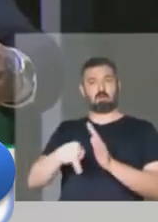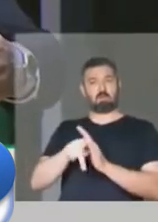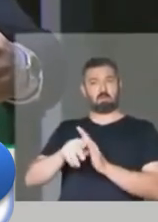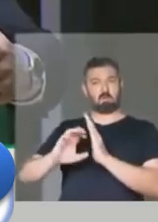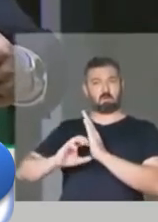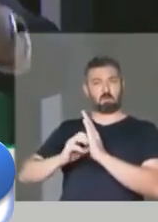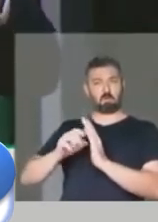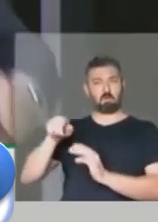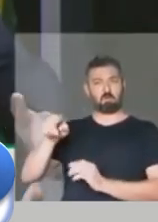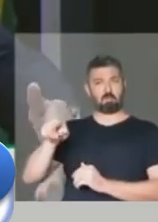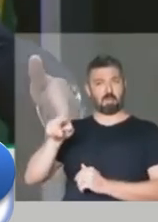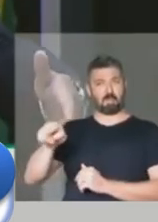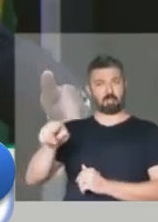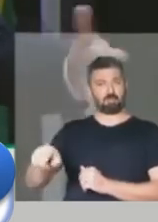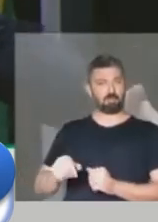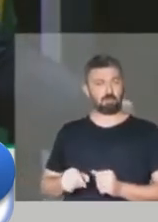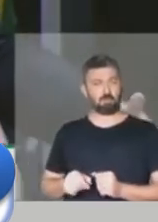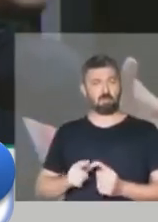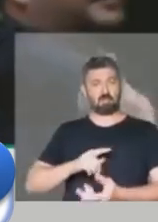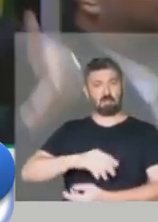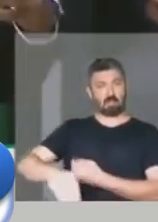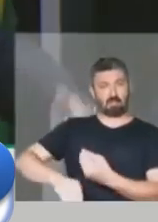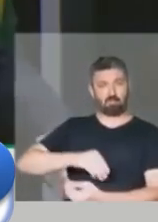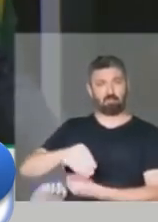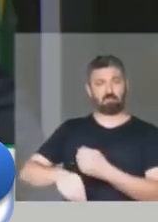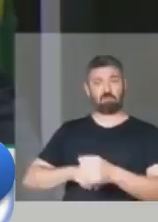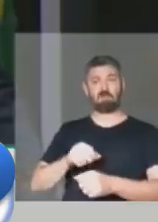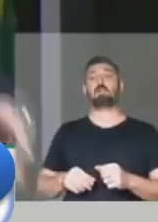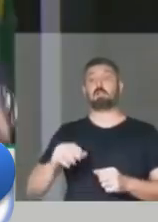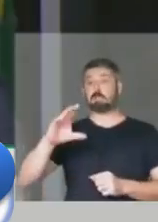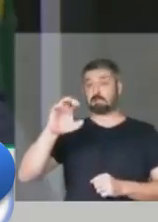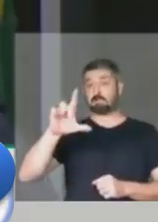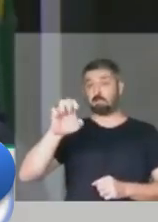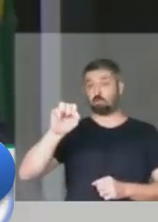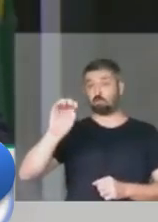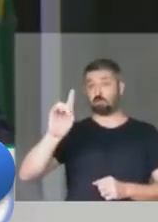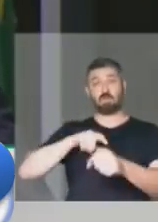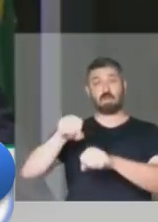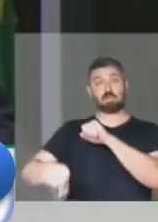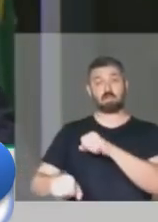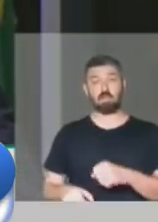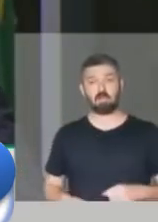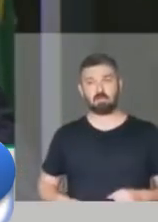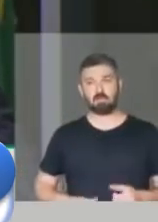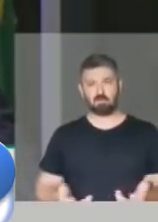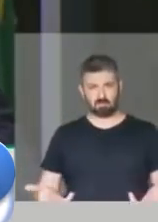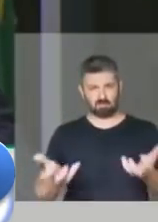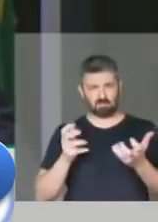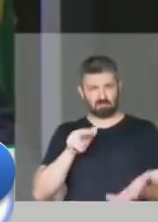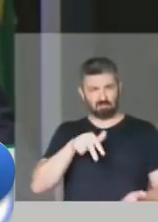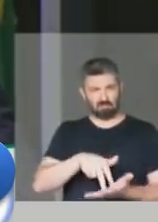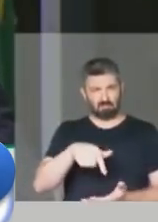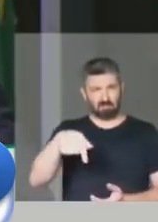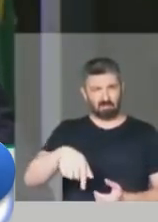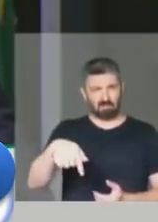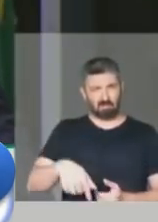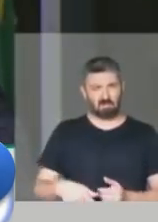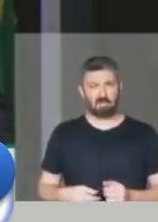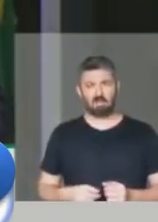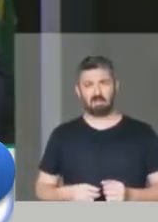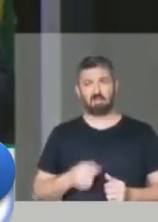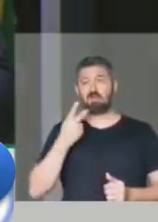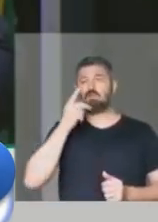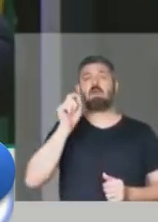partido que está envolvido no assassinato de Celso Daniel, querem vir aqui